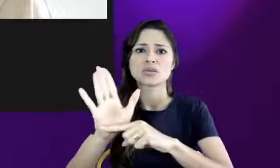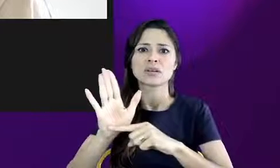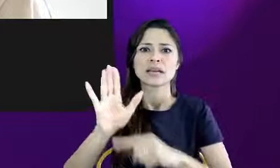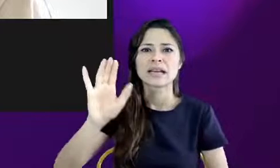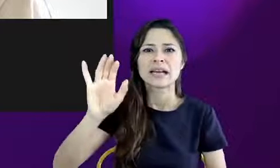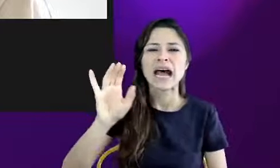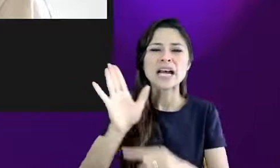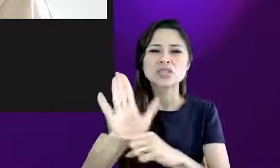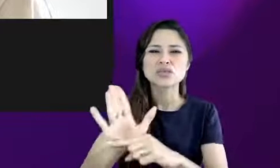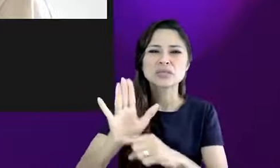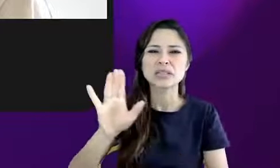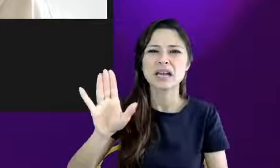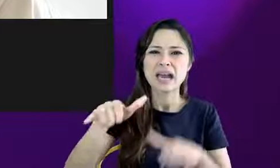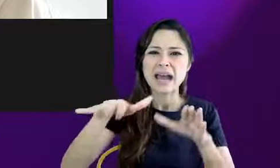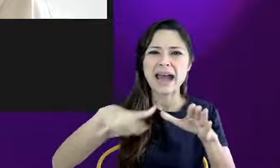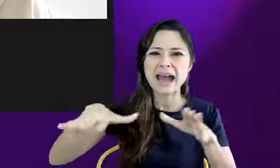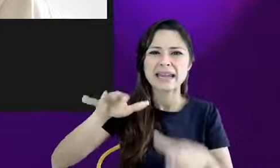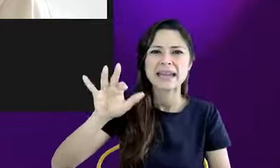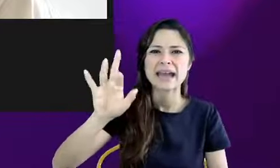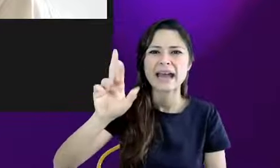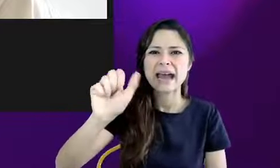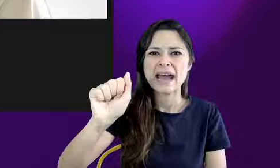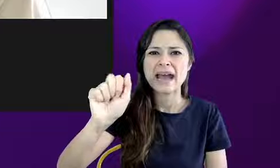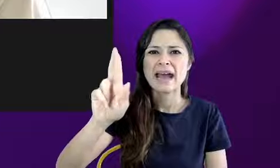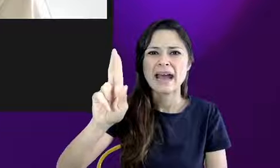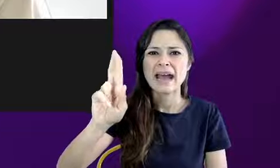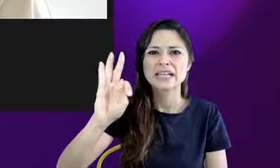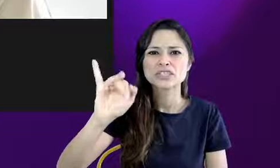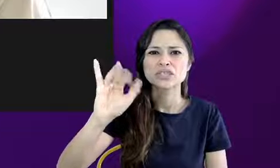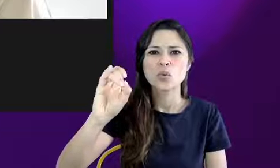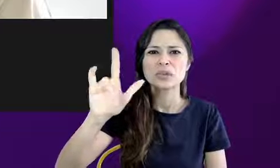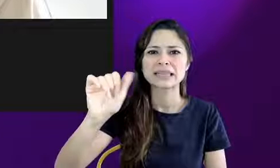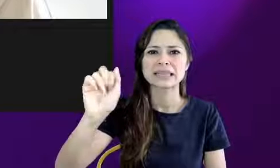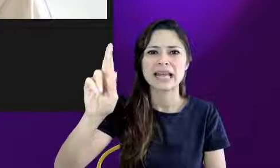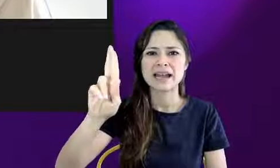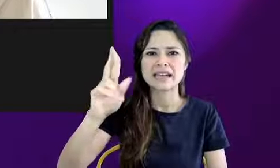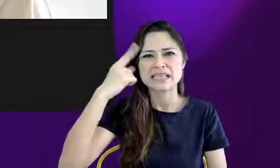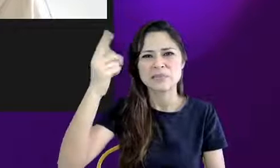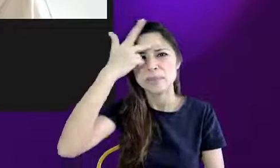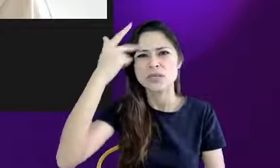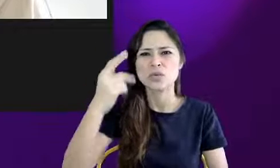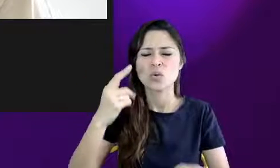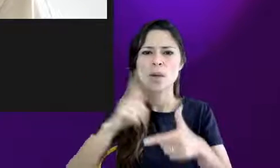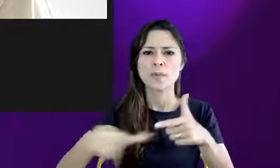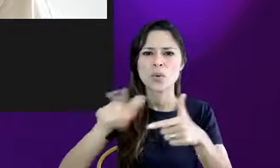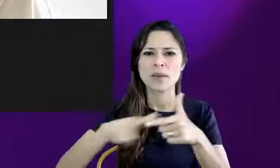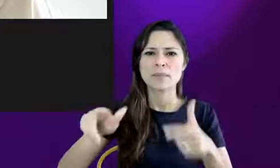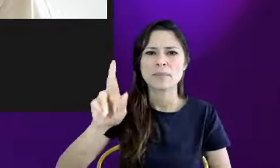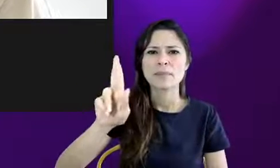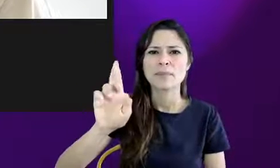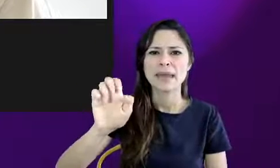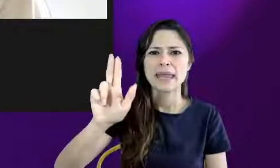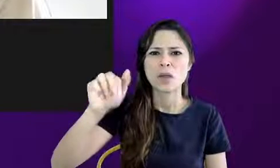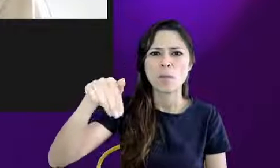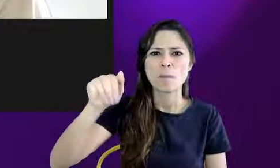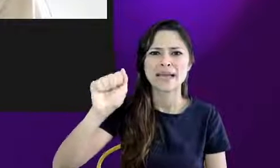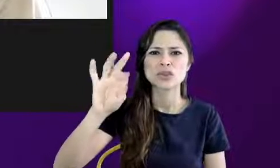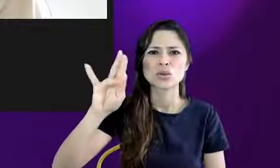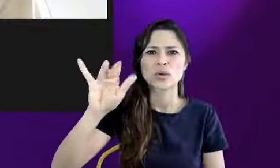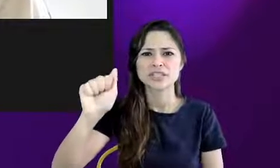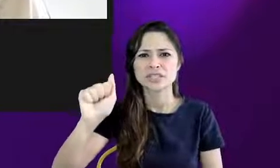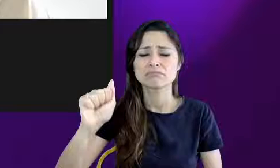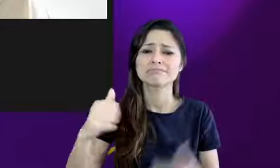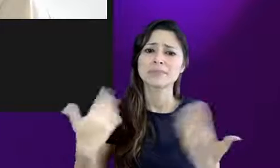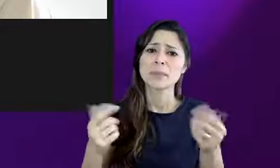tanto é que ele é indicado na artrite reumatoide, e continua sendo uma opção quando o tratamento pode ser facilitado para via oral, né,